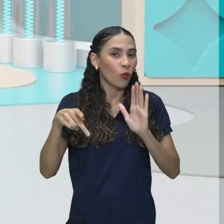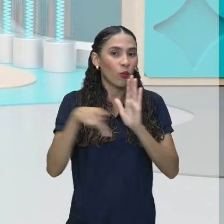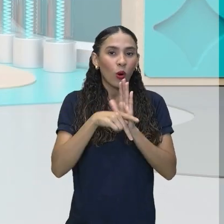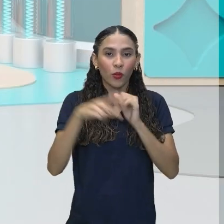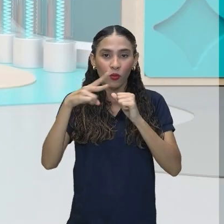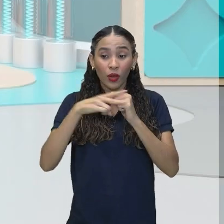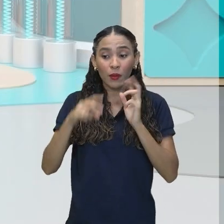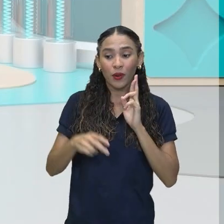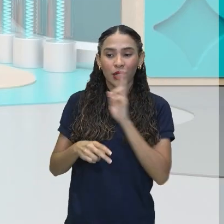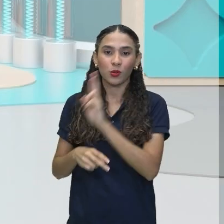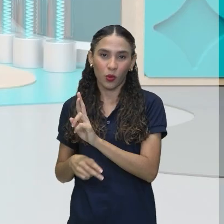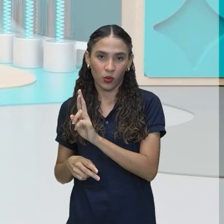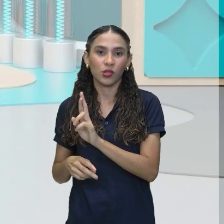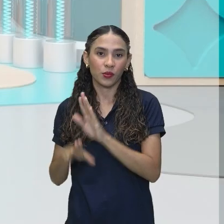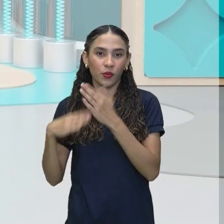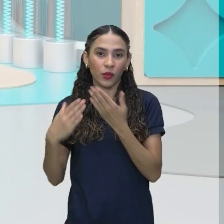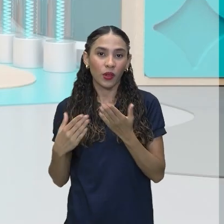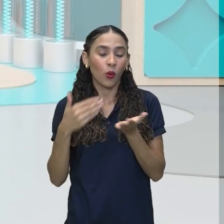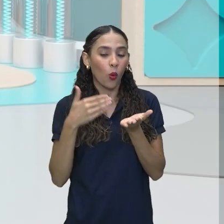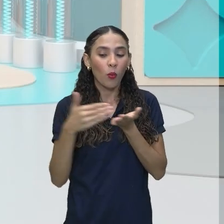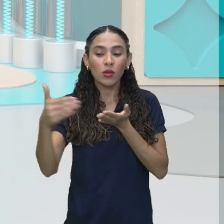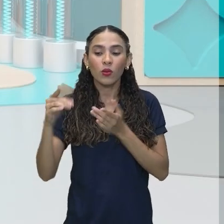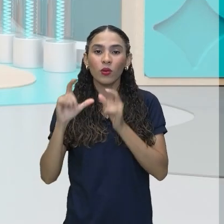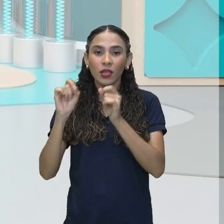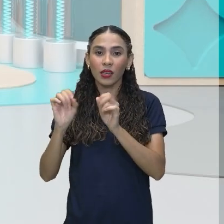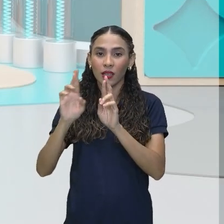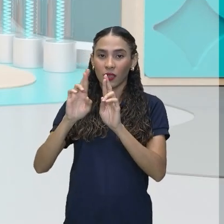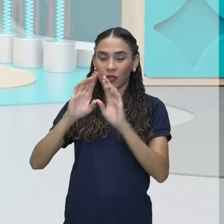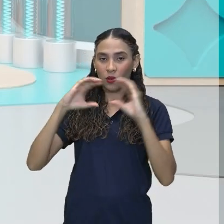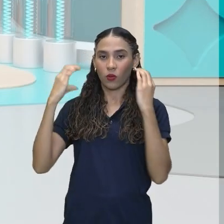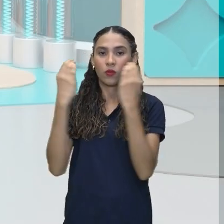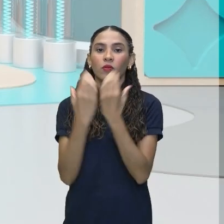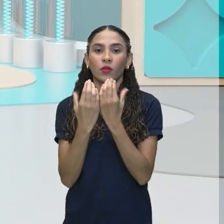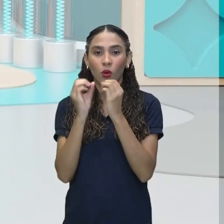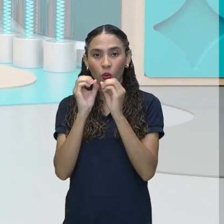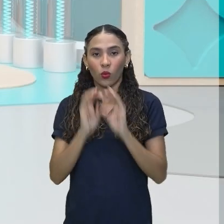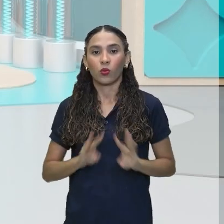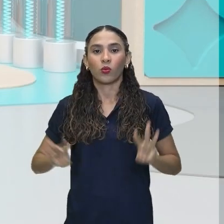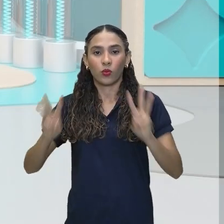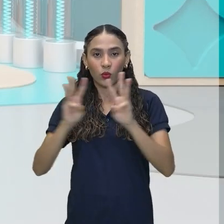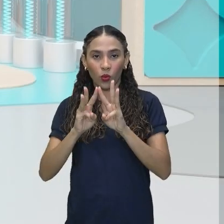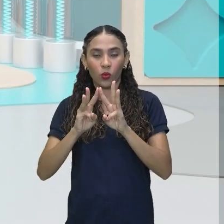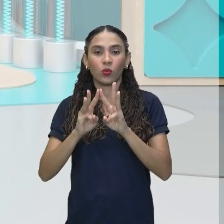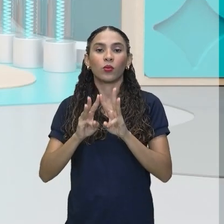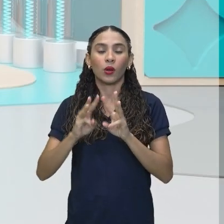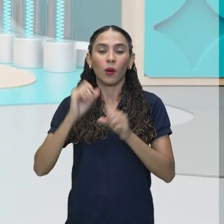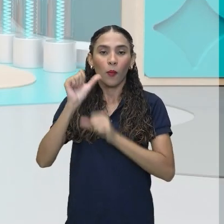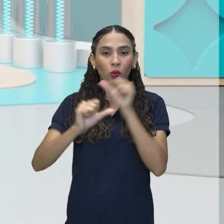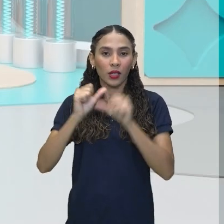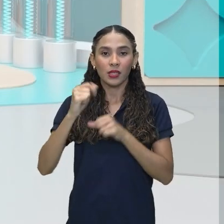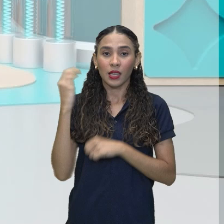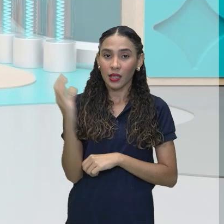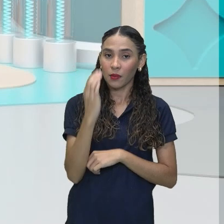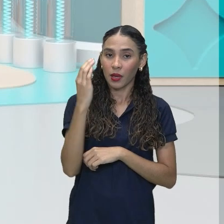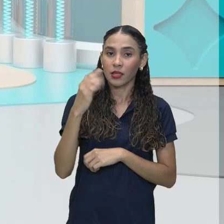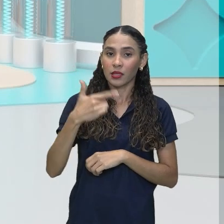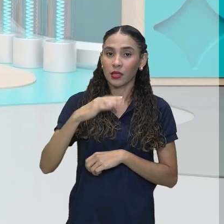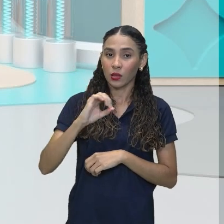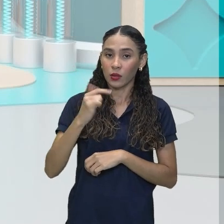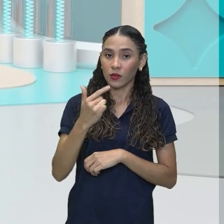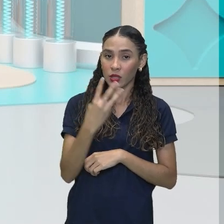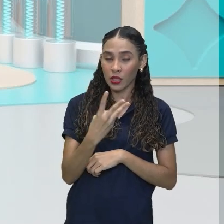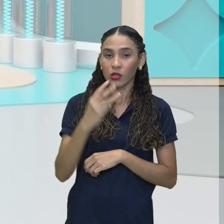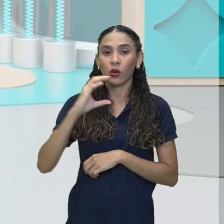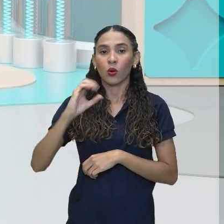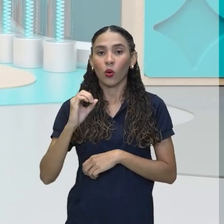vai te responder, né? O que começou foi a Conferência das Nações Unidas sobre Mudanças Climáticas de 2023, COP28.